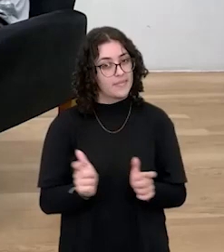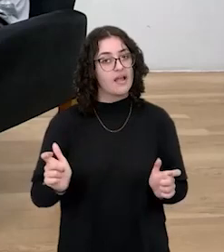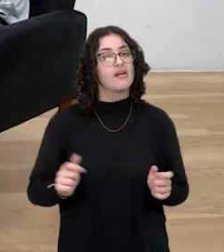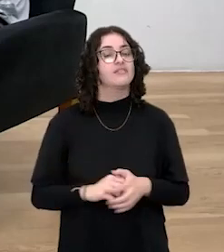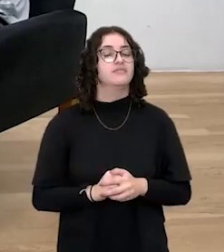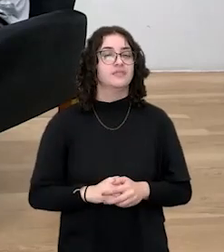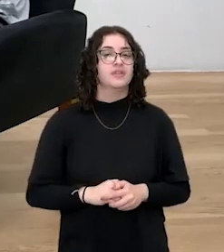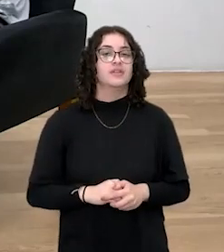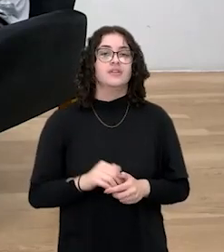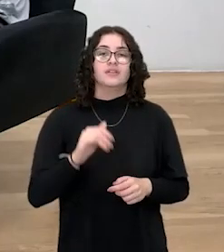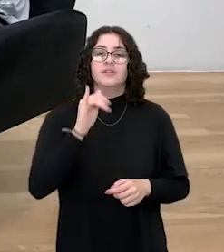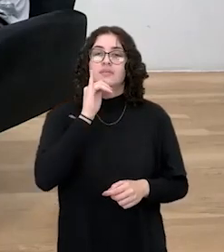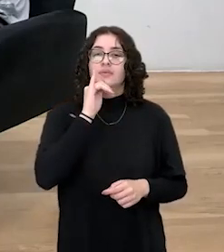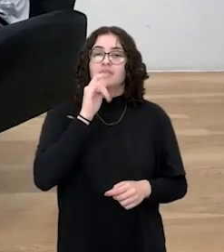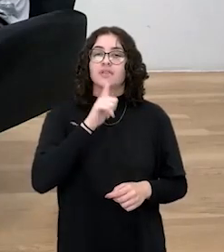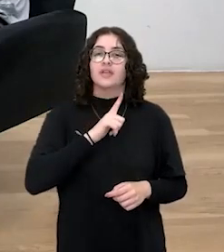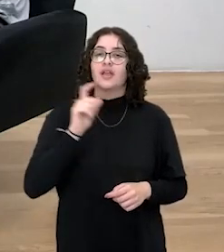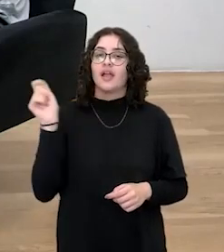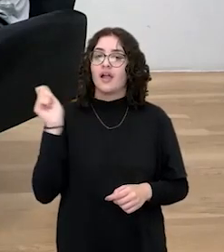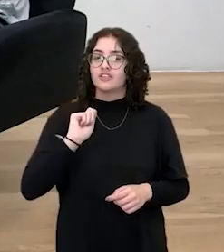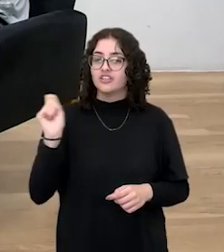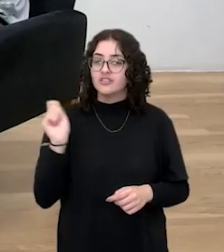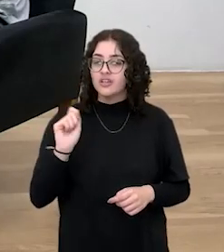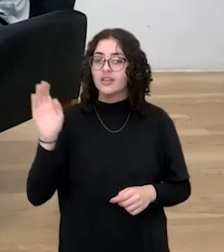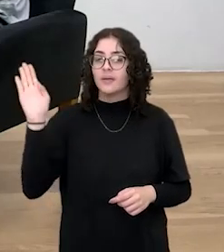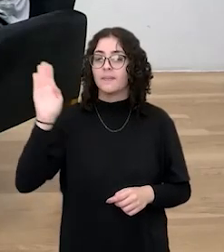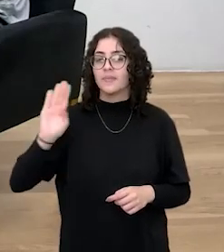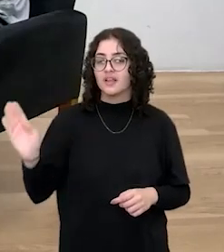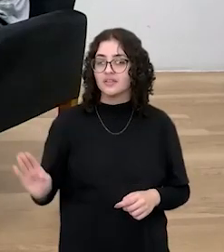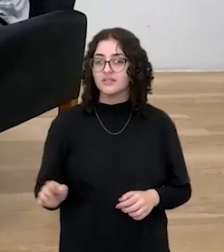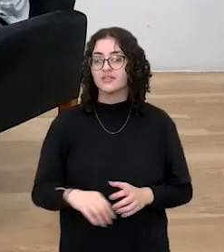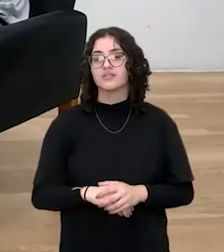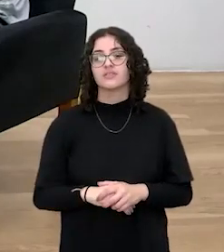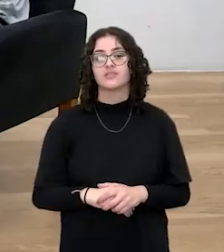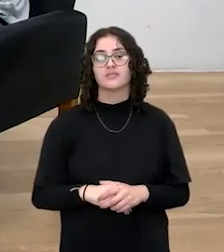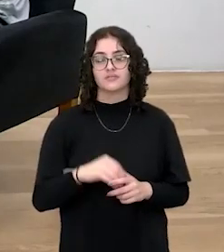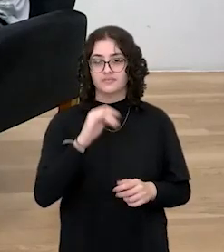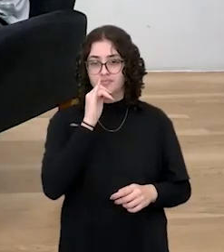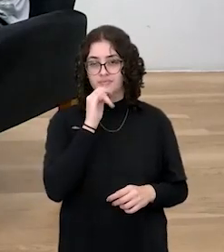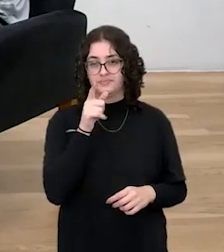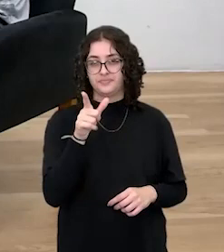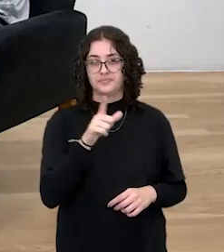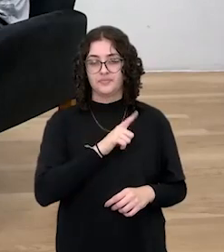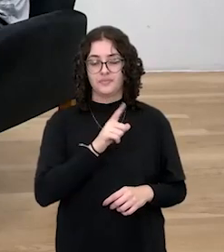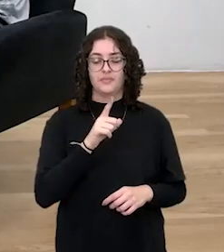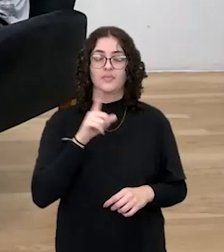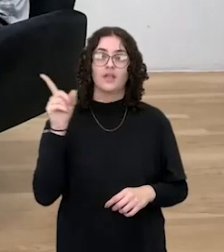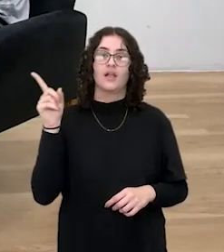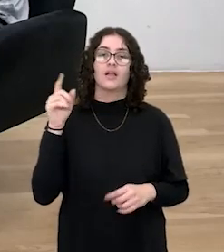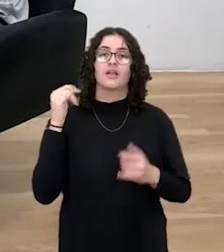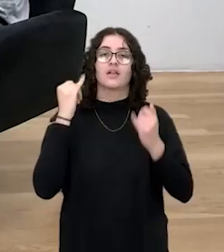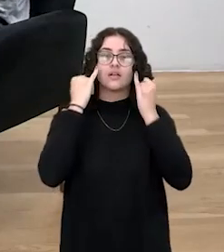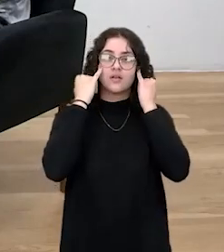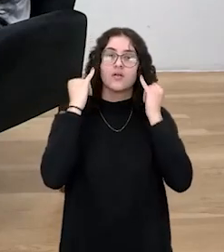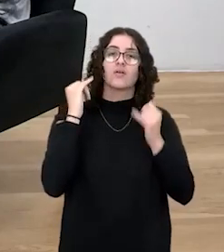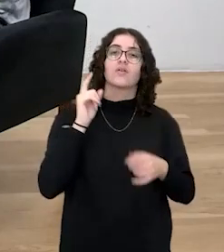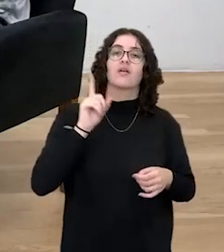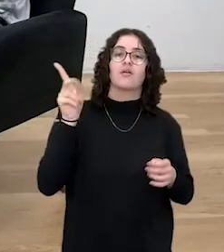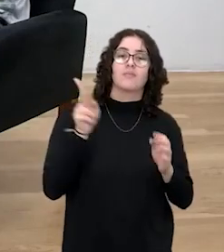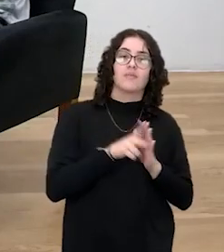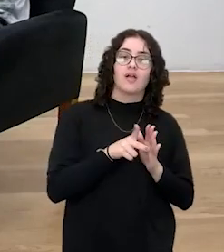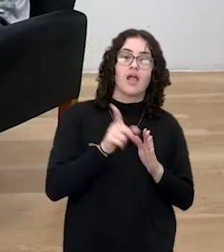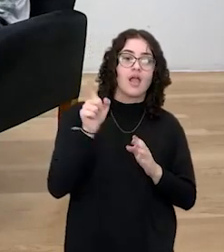italiano, é Argentina, Brasil e Estados Unidos. Você pega oriental, principalmente colônia japonesa,